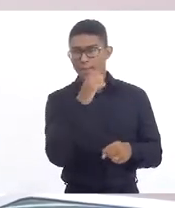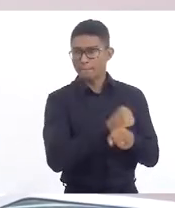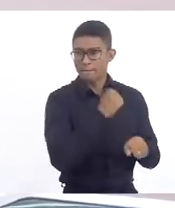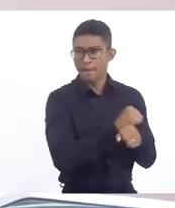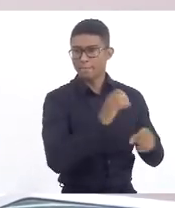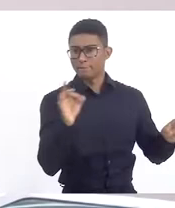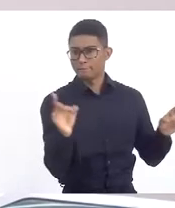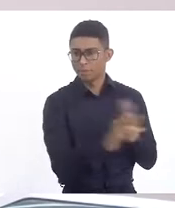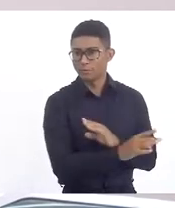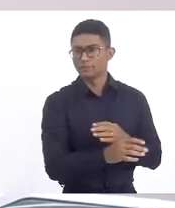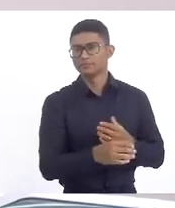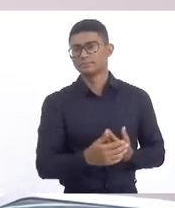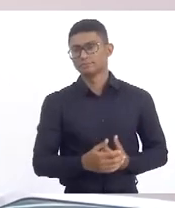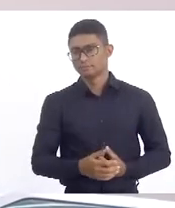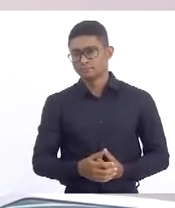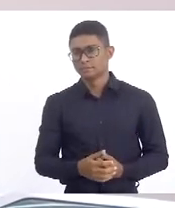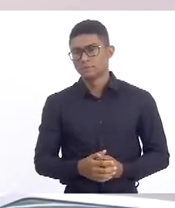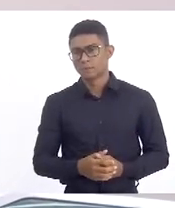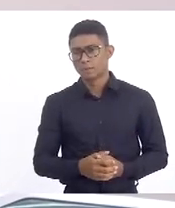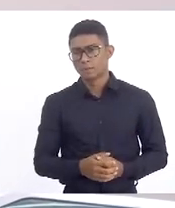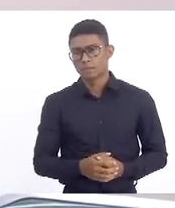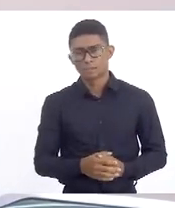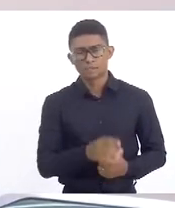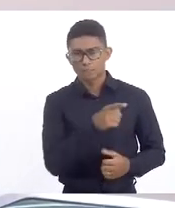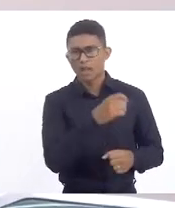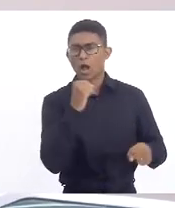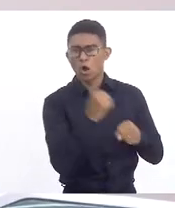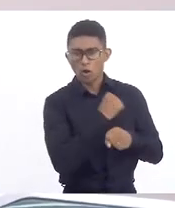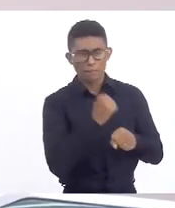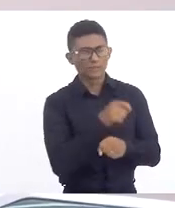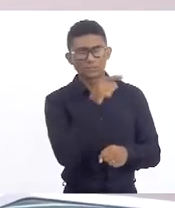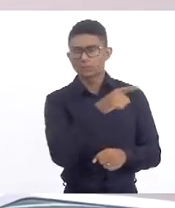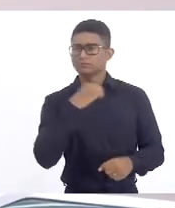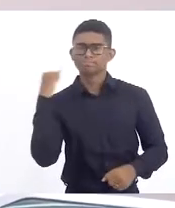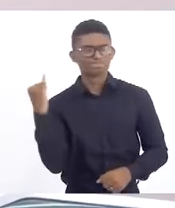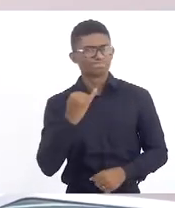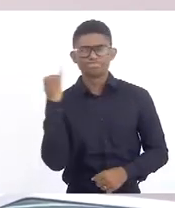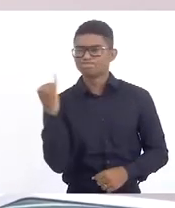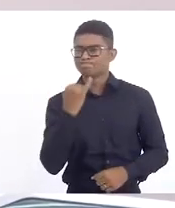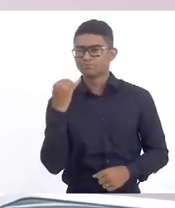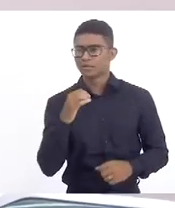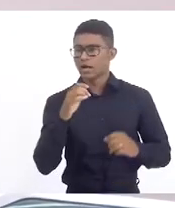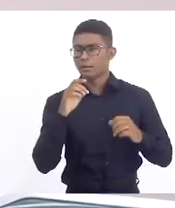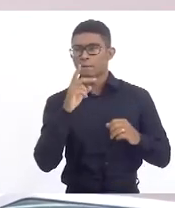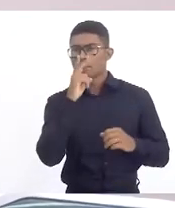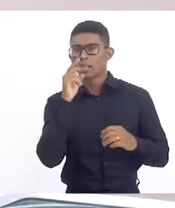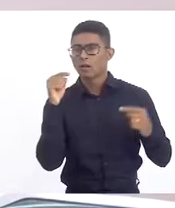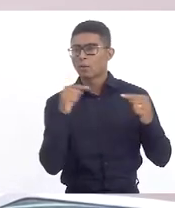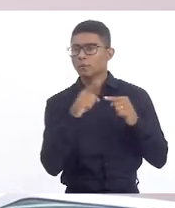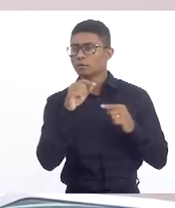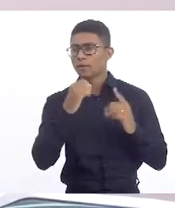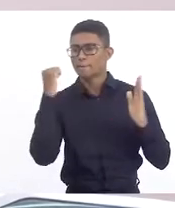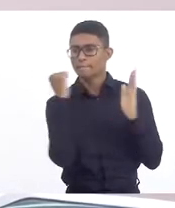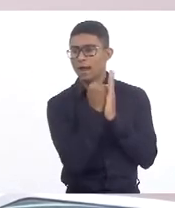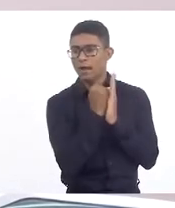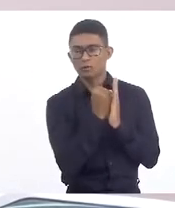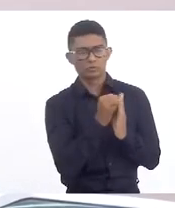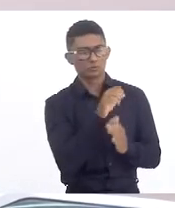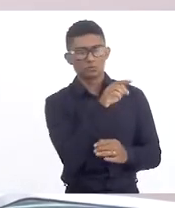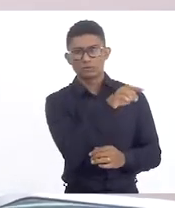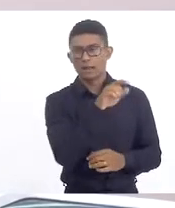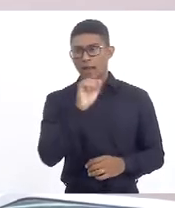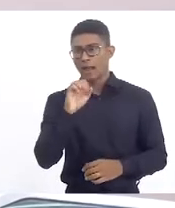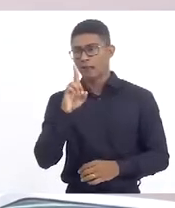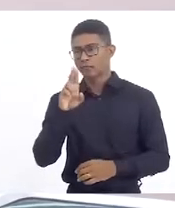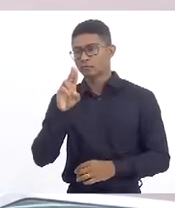operar em 3 anos. Essa obra vai ser um marco. Só para a tua ideia, uma adutora de 2,5 metros de diâmetro, uma estação de